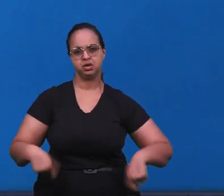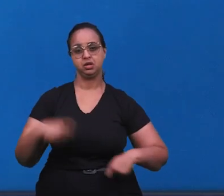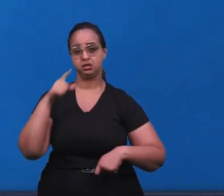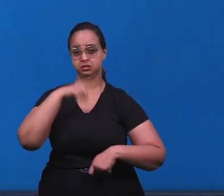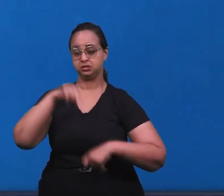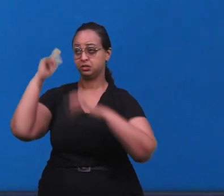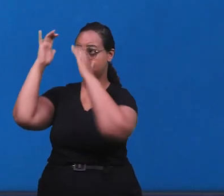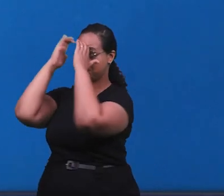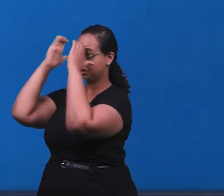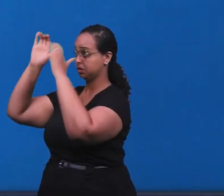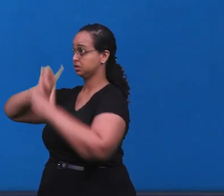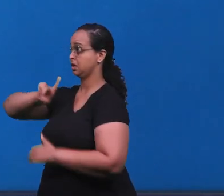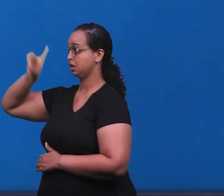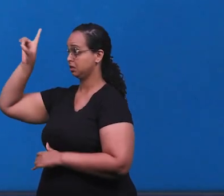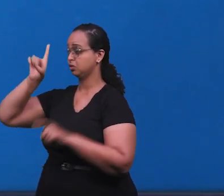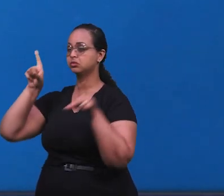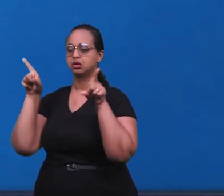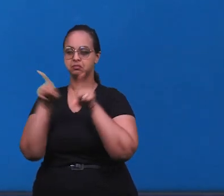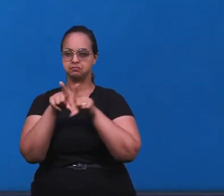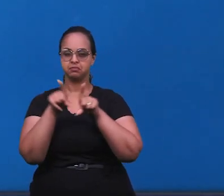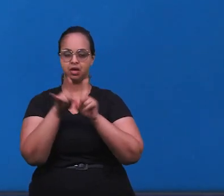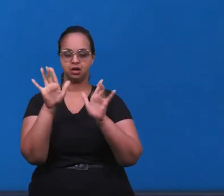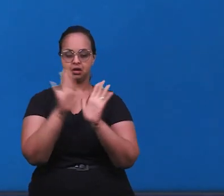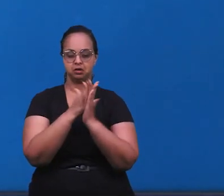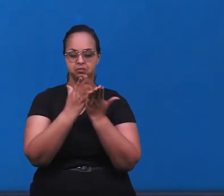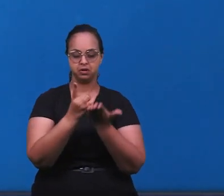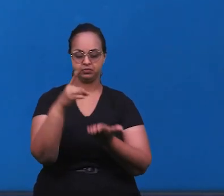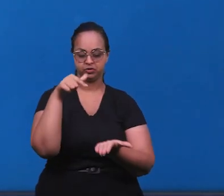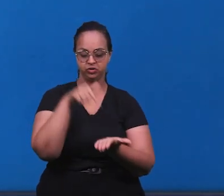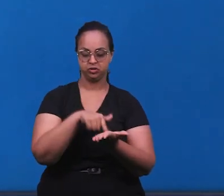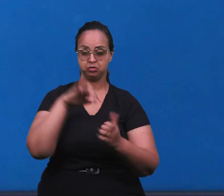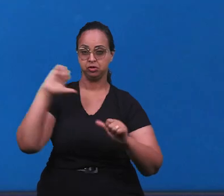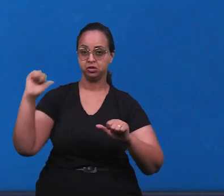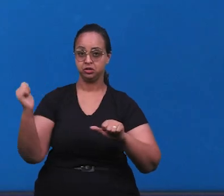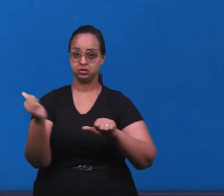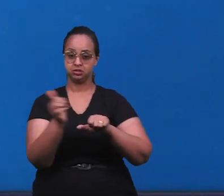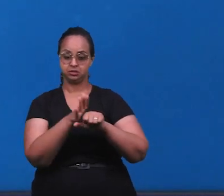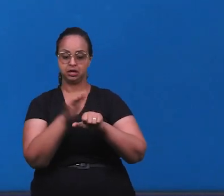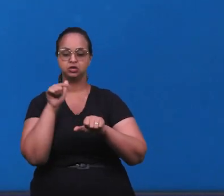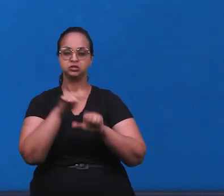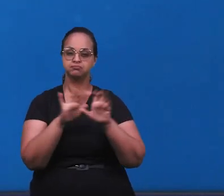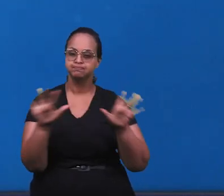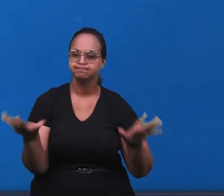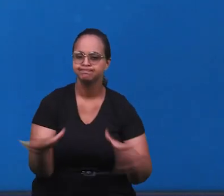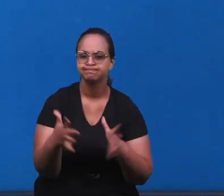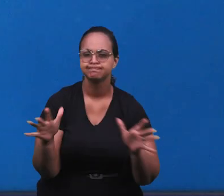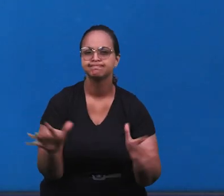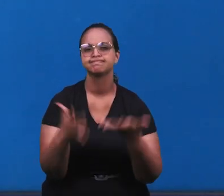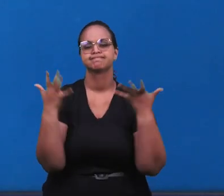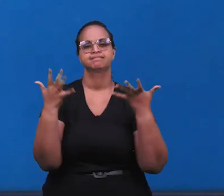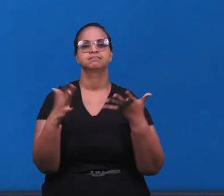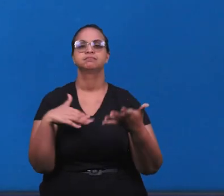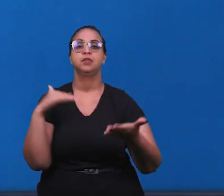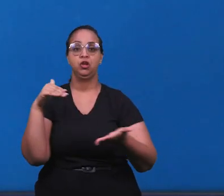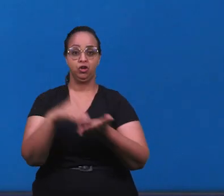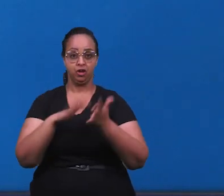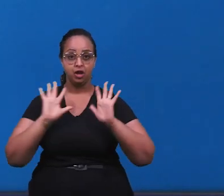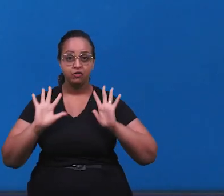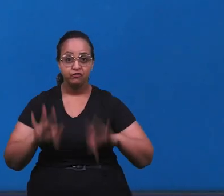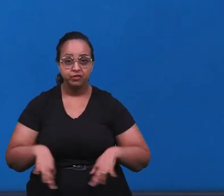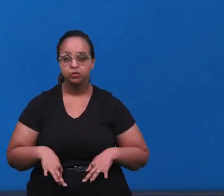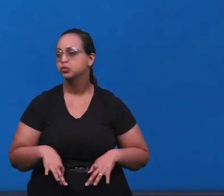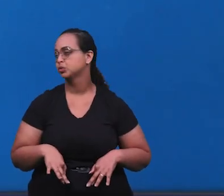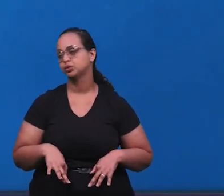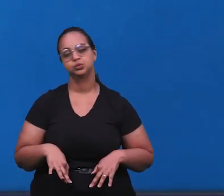obediência à palavra do Senhor, porque Sardes, Sardes é um avivamento que não terminou, continua